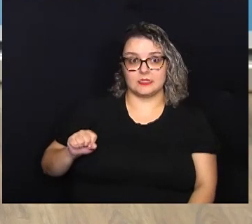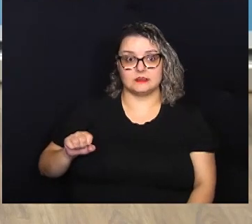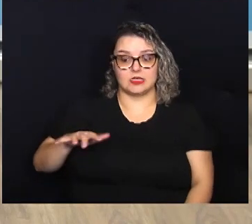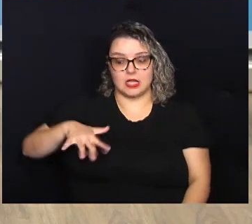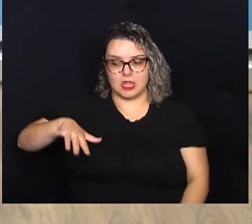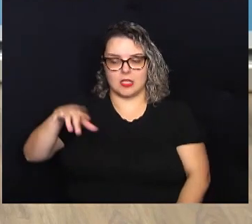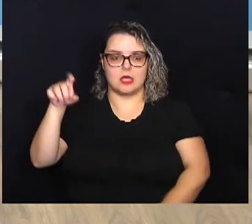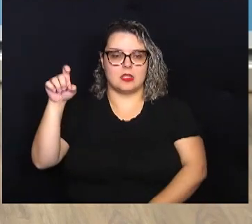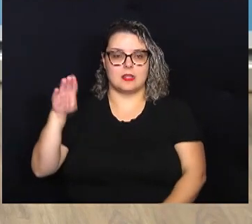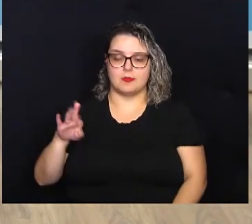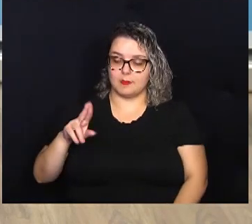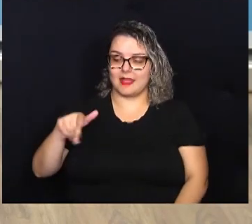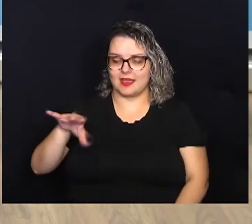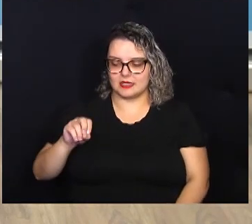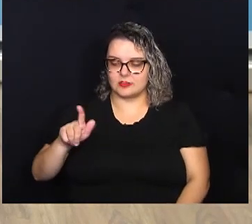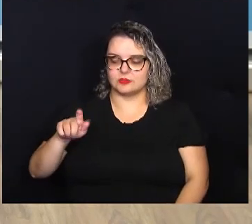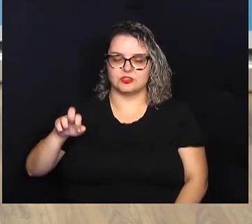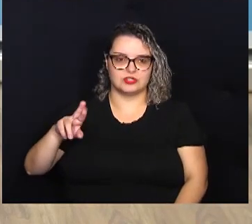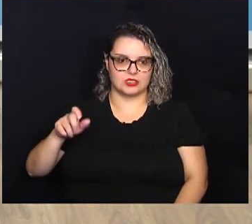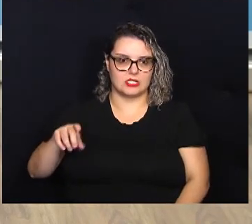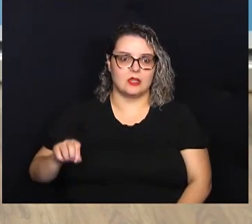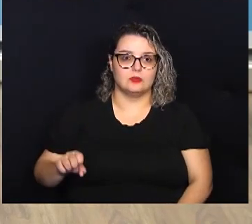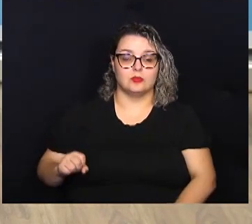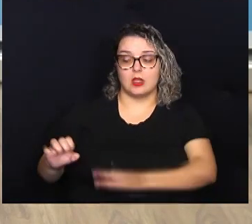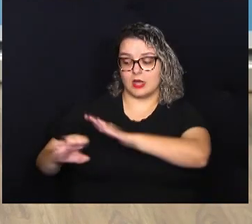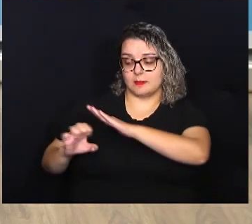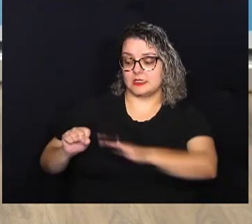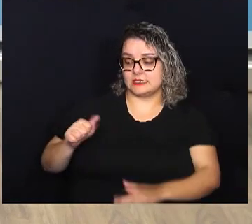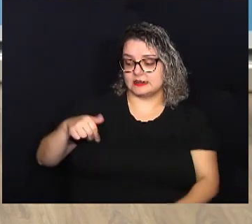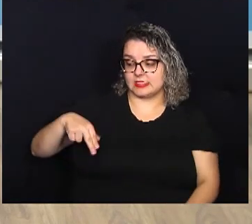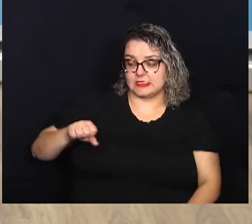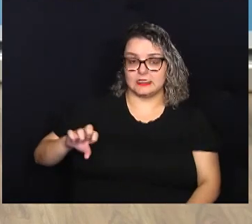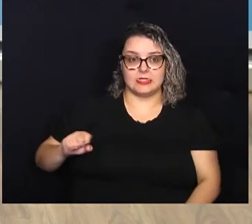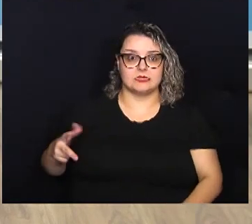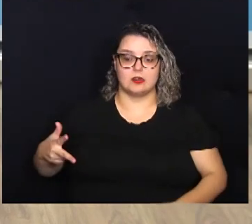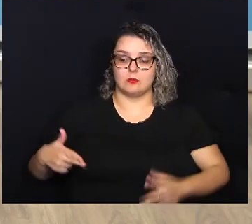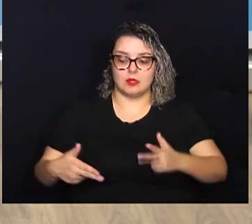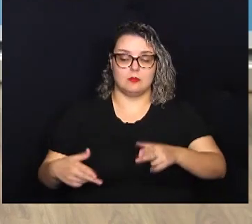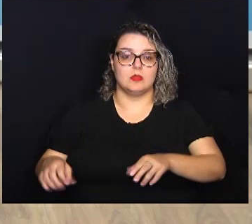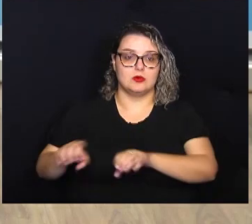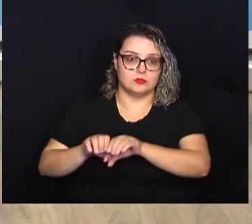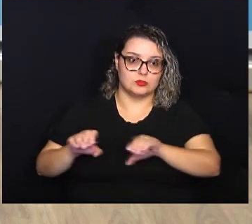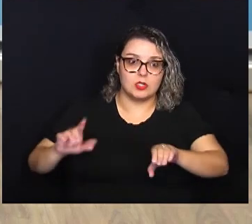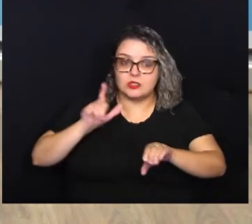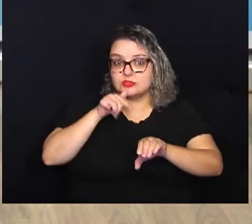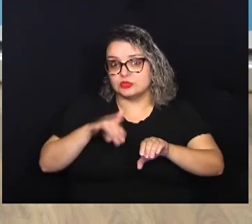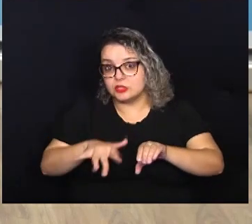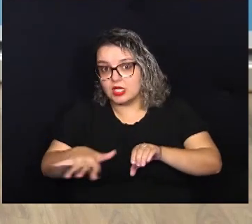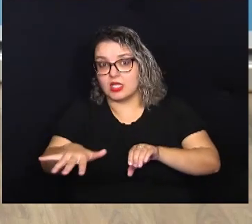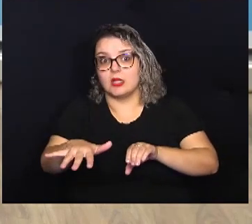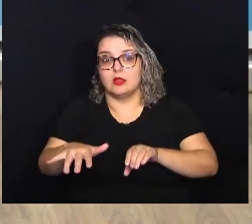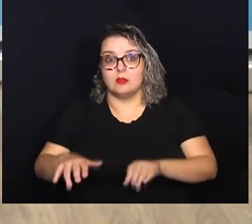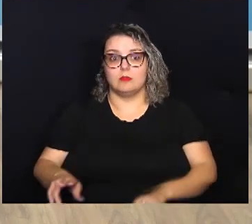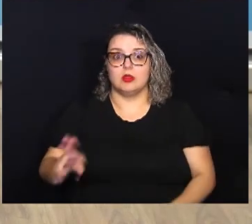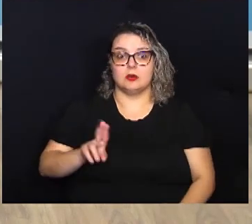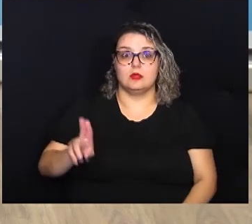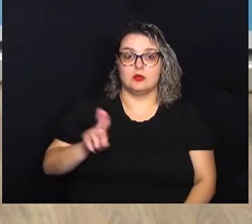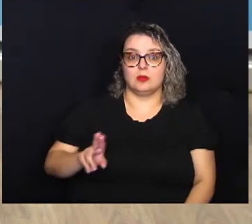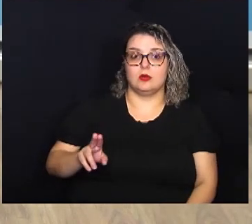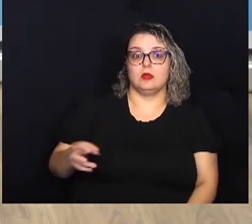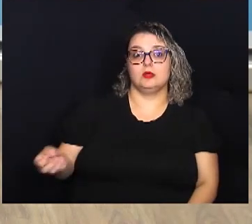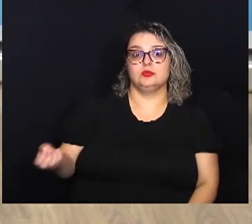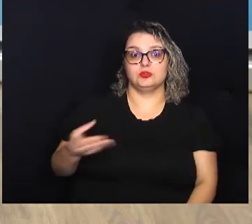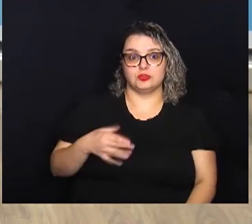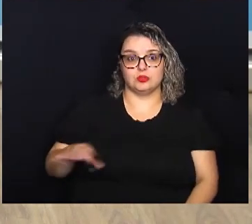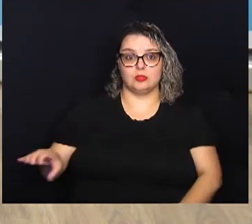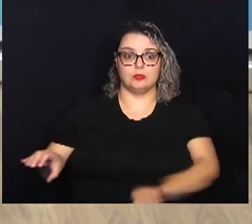Geraldo porque a sanasa vai desativar a rede de atual de água desse bairro para a instalação de uma nova